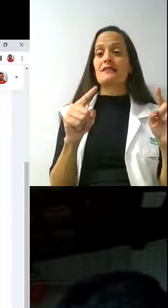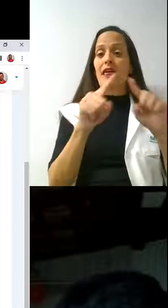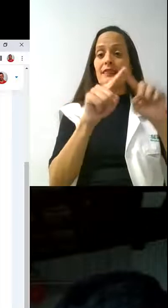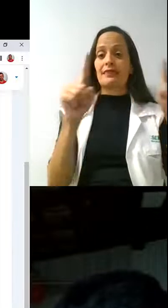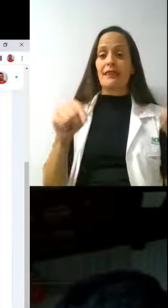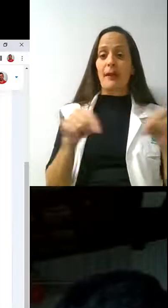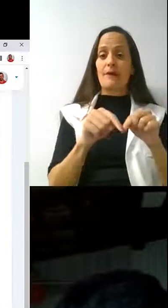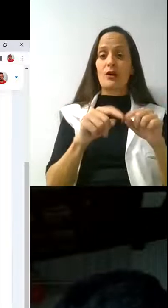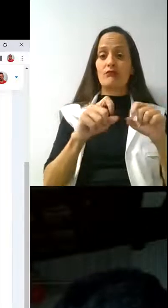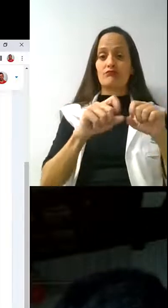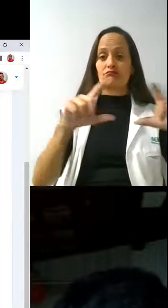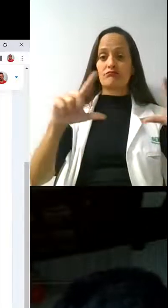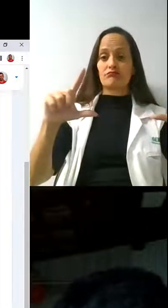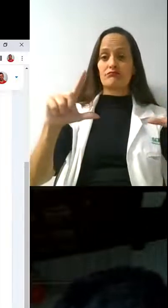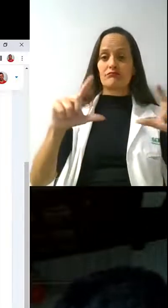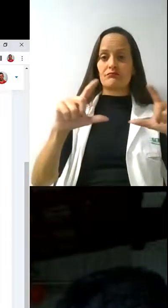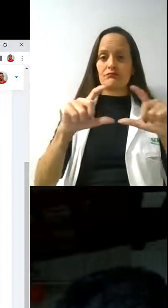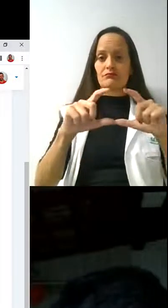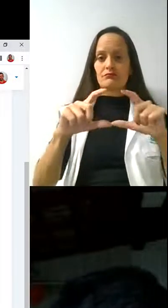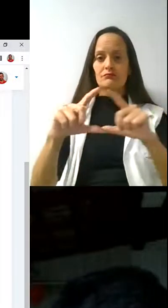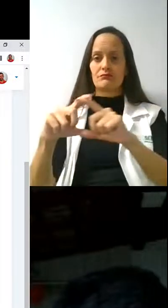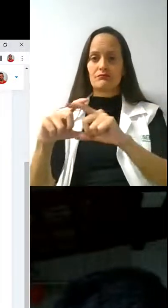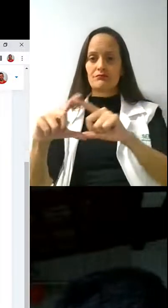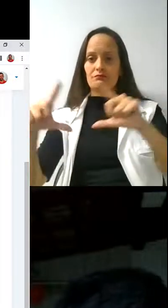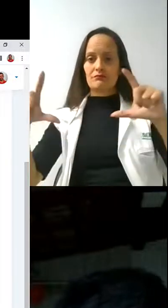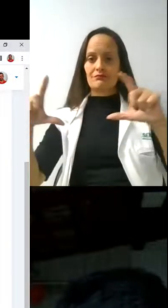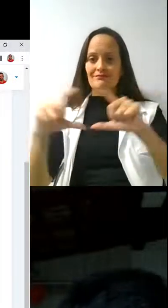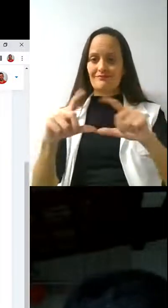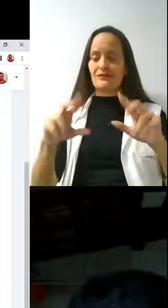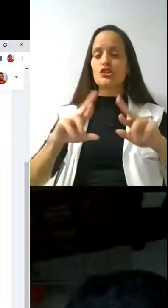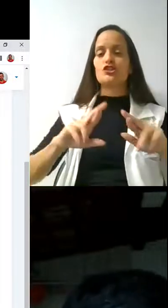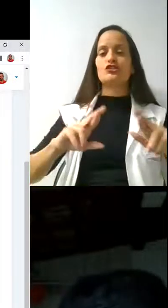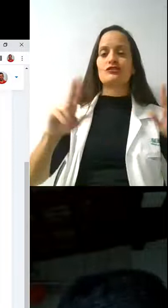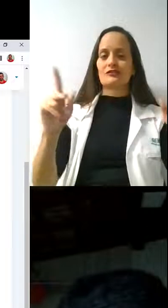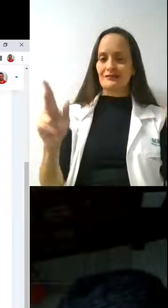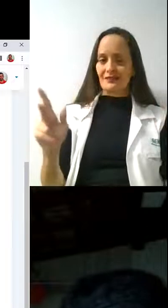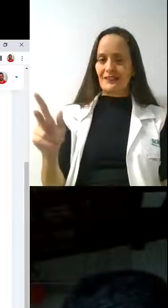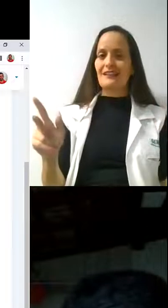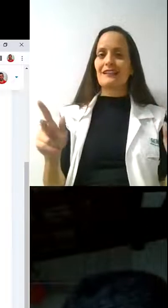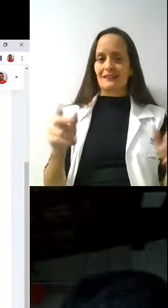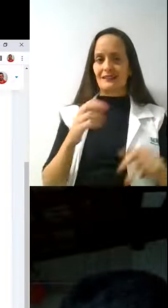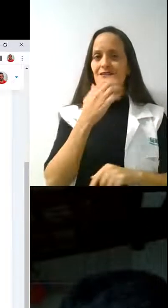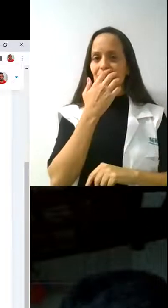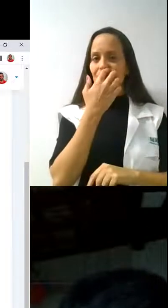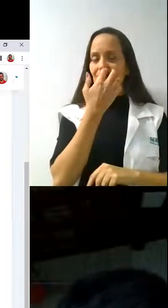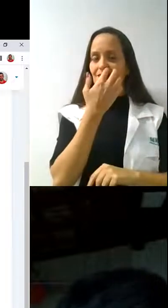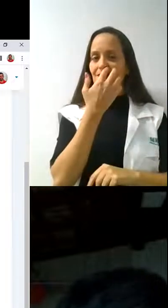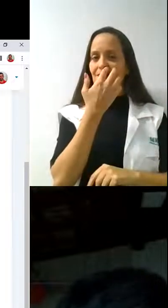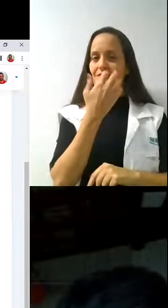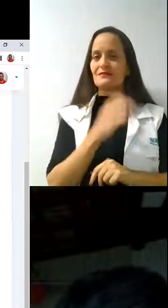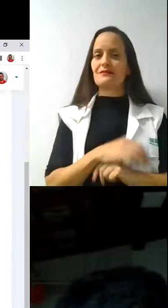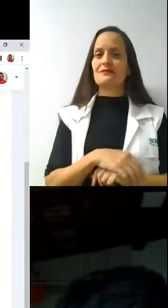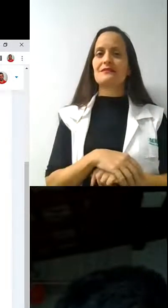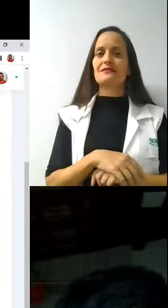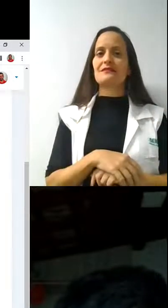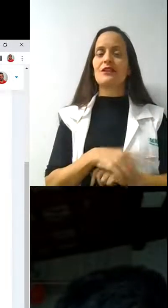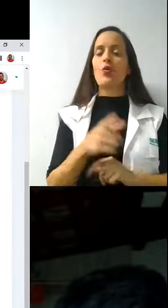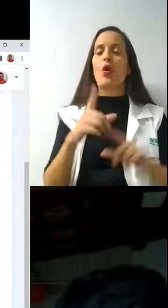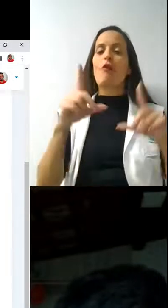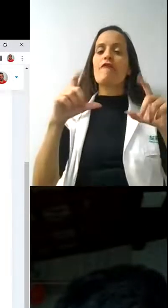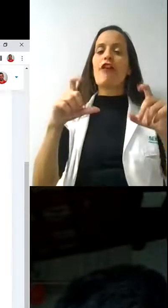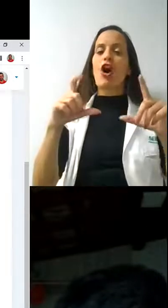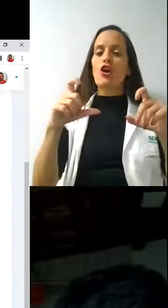Redentor em tamanho real. No caso, não o Cristo Redentor em tamanho real, a fotografia em tamanho real, né? Por isso que a escala aqui é 1 para